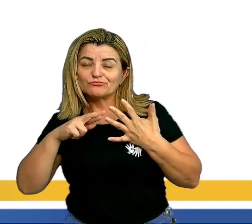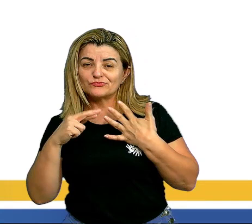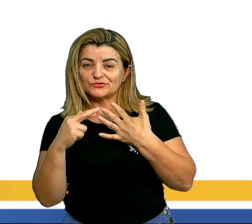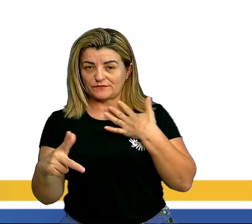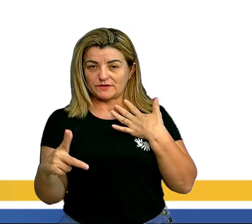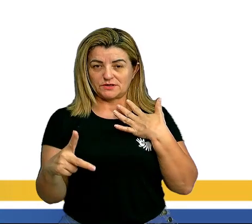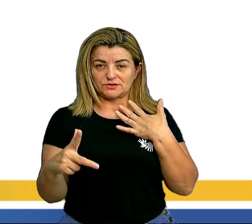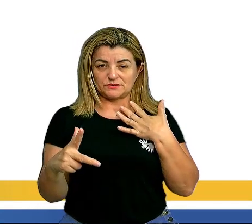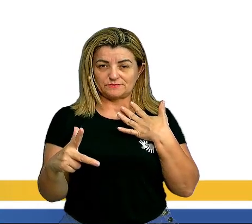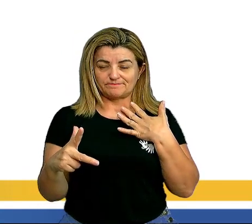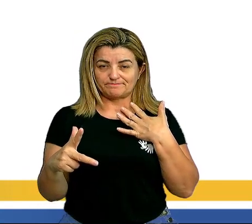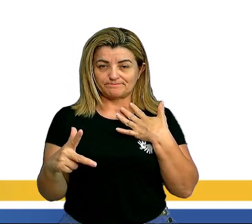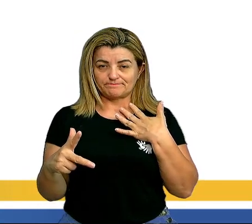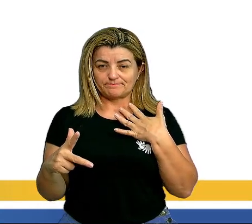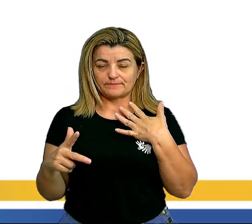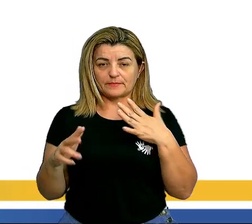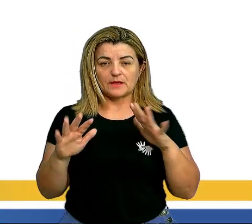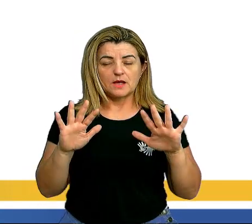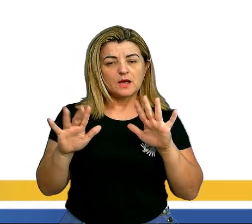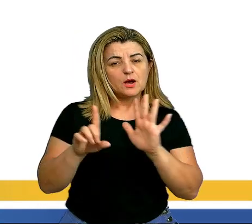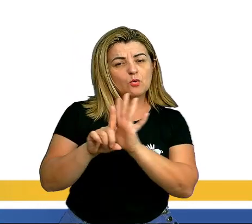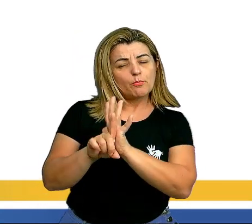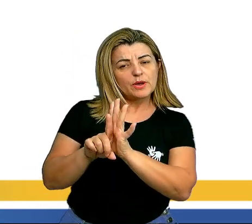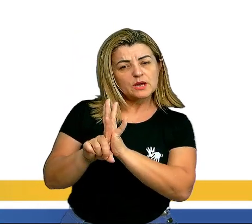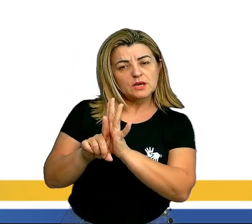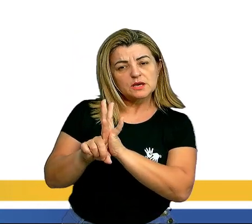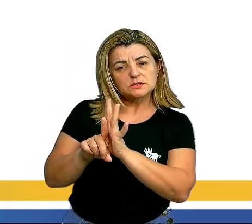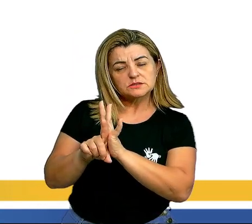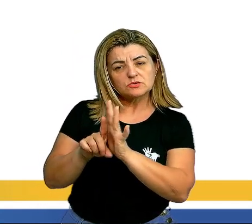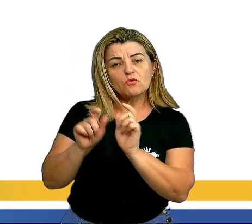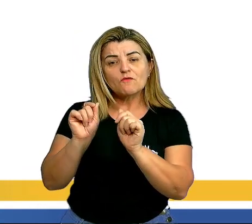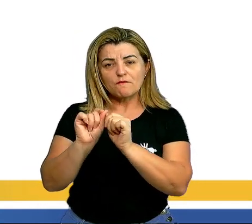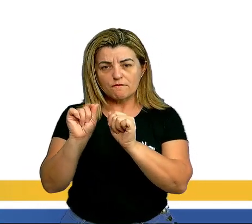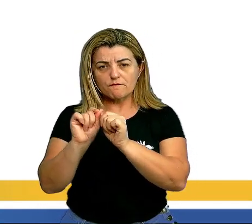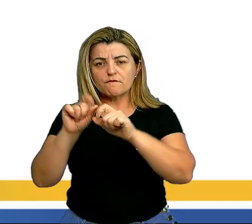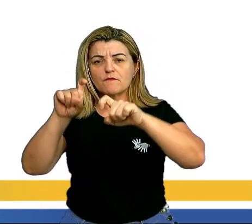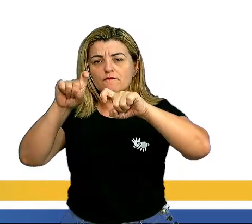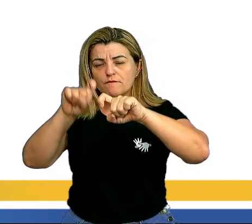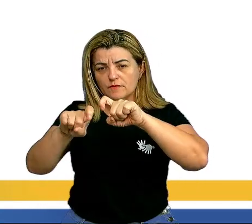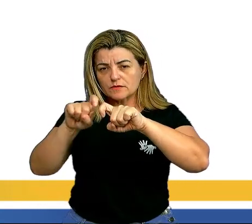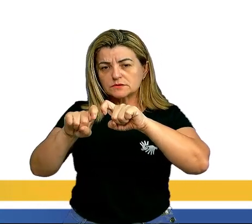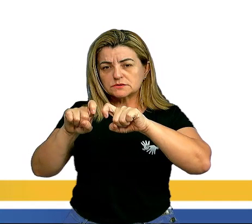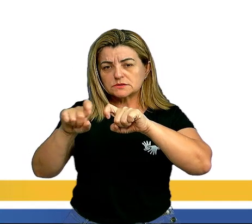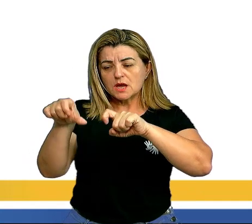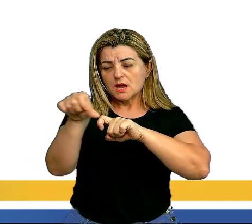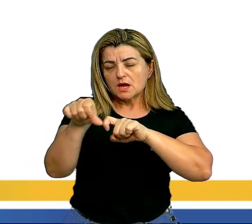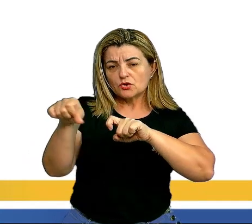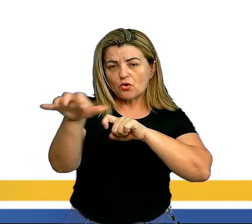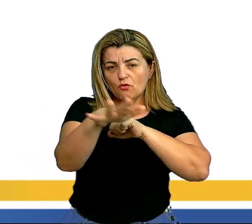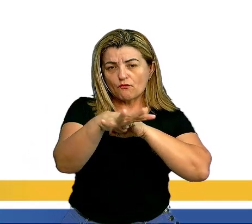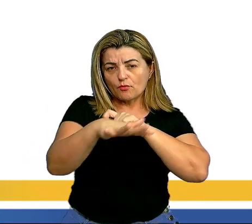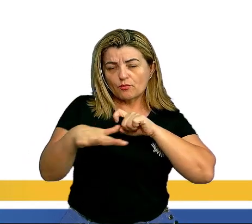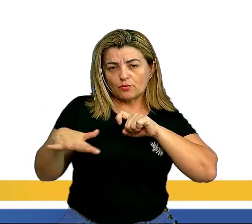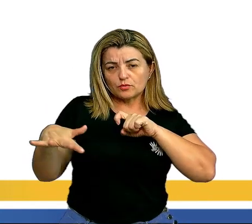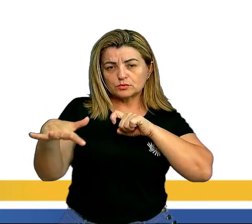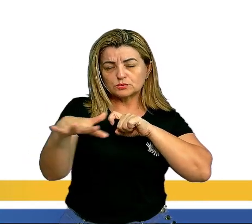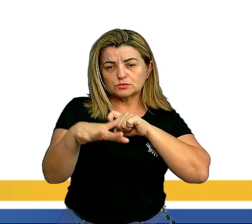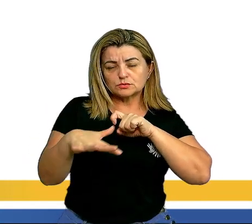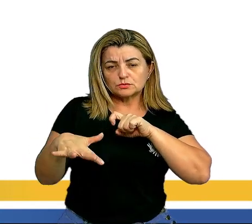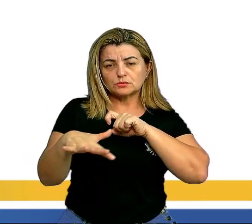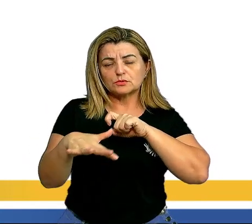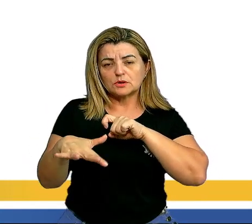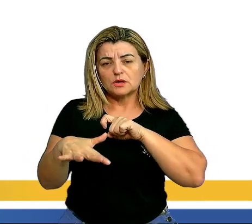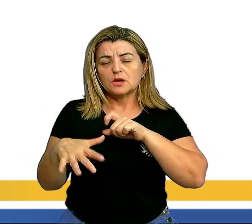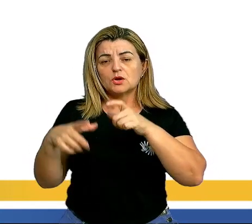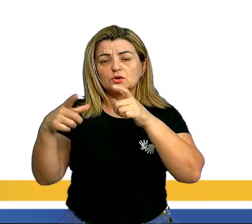diferenciando. Um pesquisador realizou cruzamentos entre 9 populações, denominadas de acordo